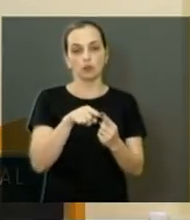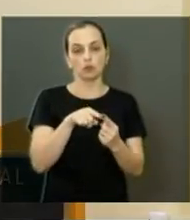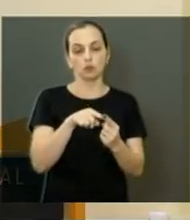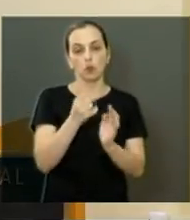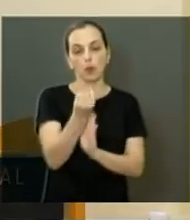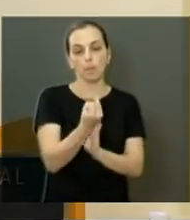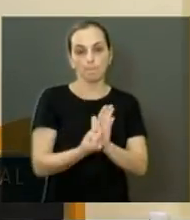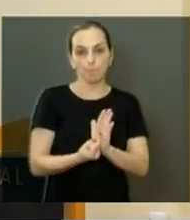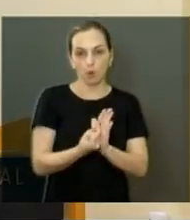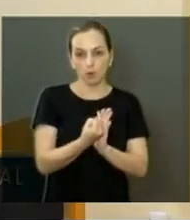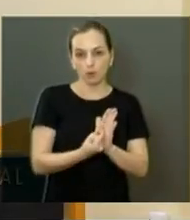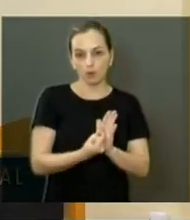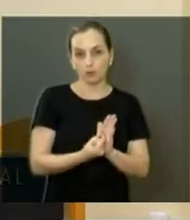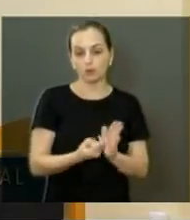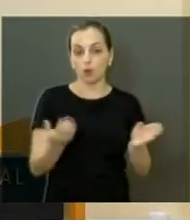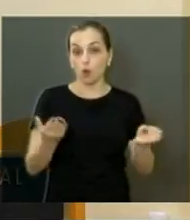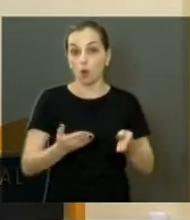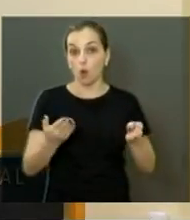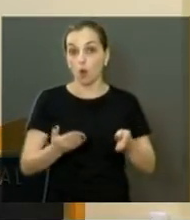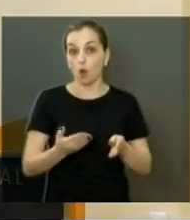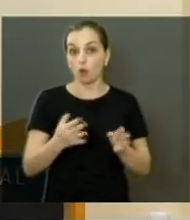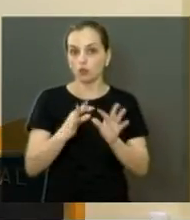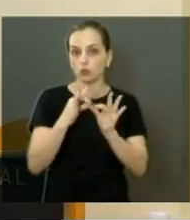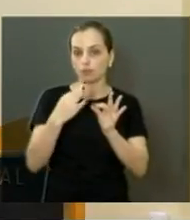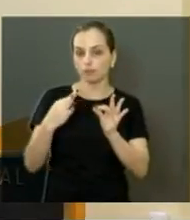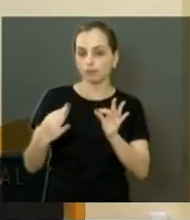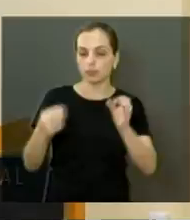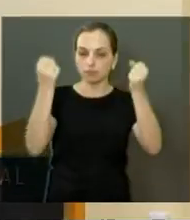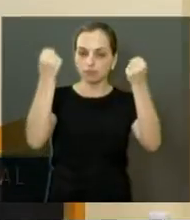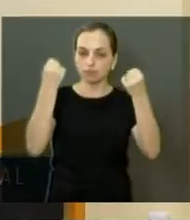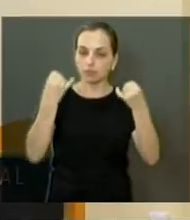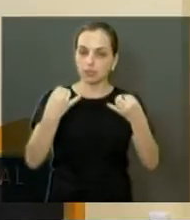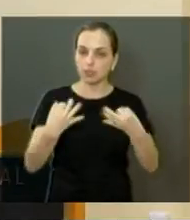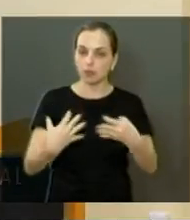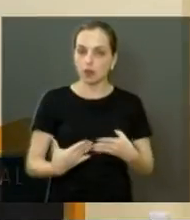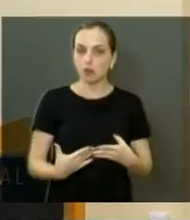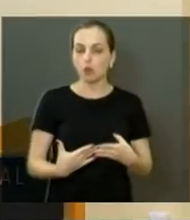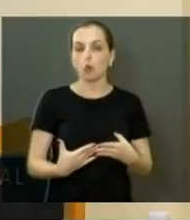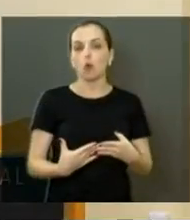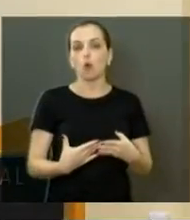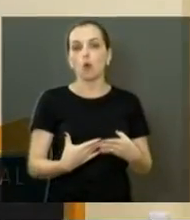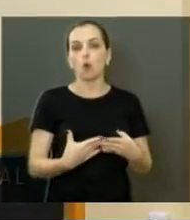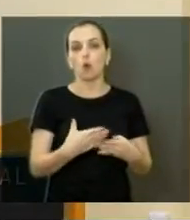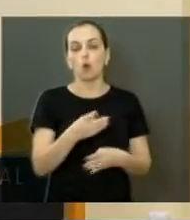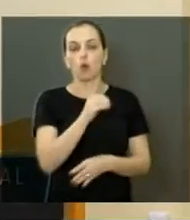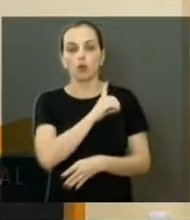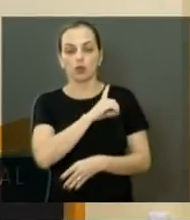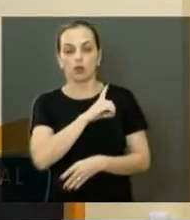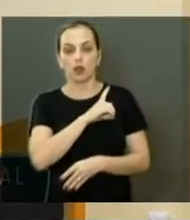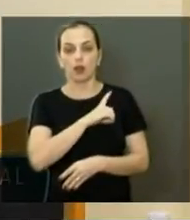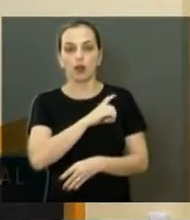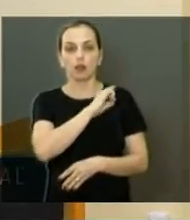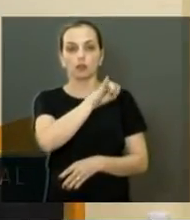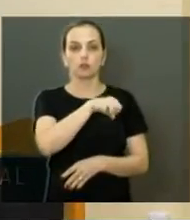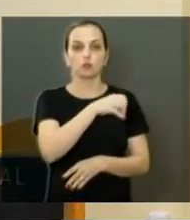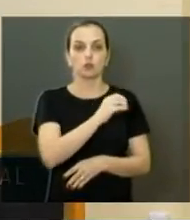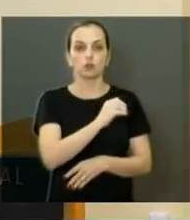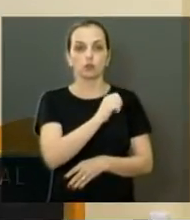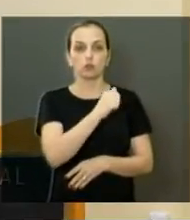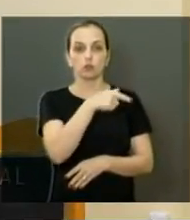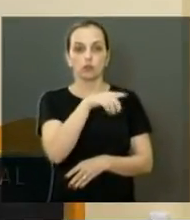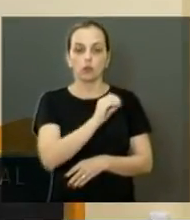quem tirou as nossas dúvidas foi o delegado regional de tributário, o senhor João Zana. Ele fez uma